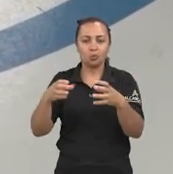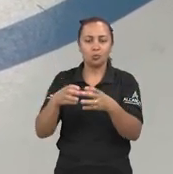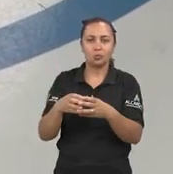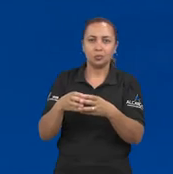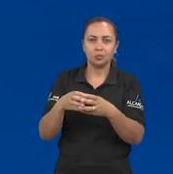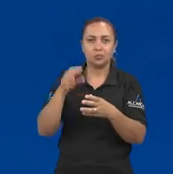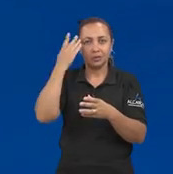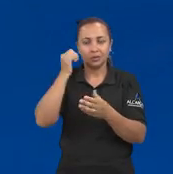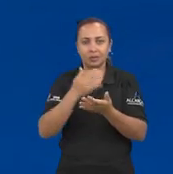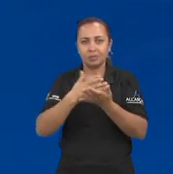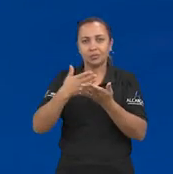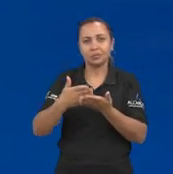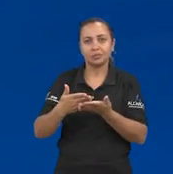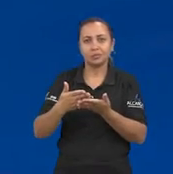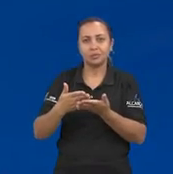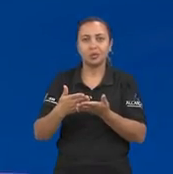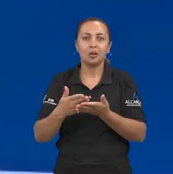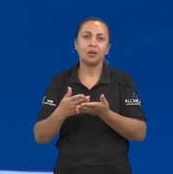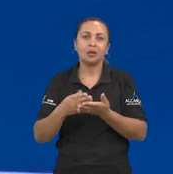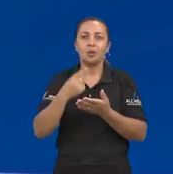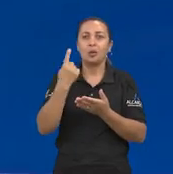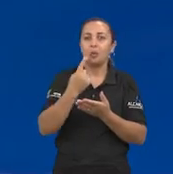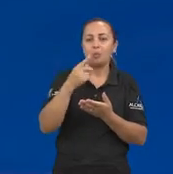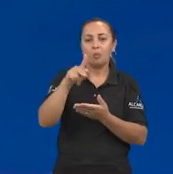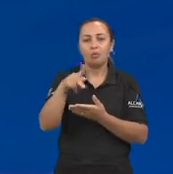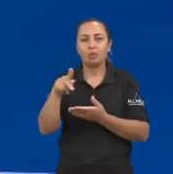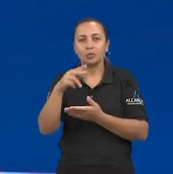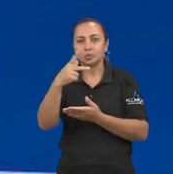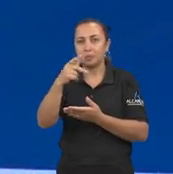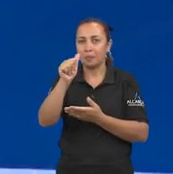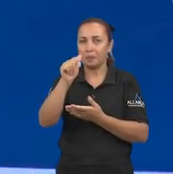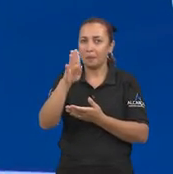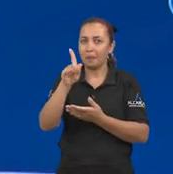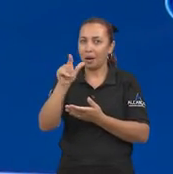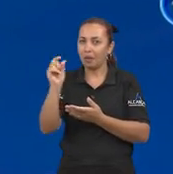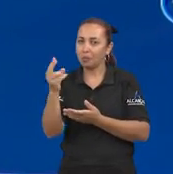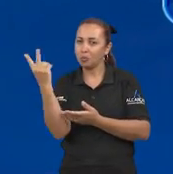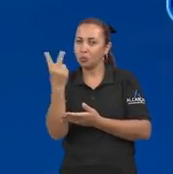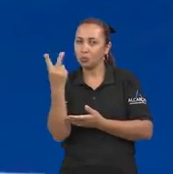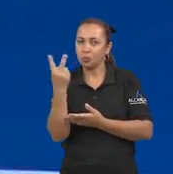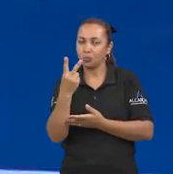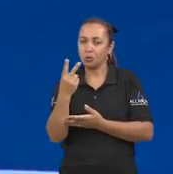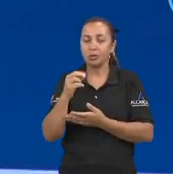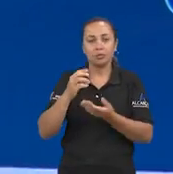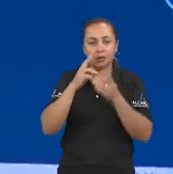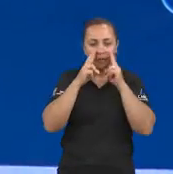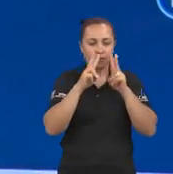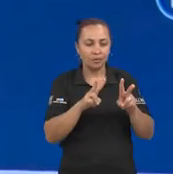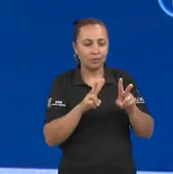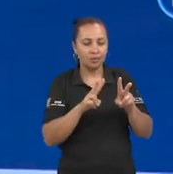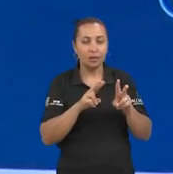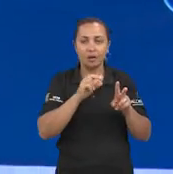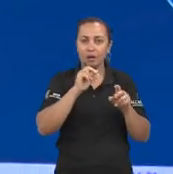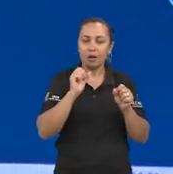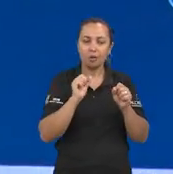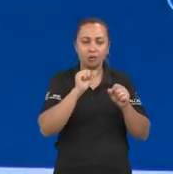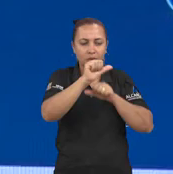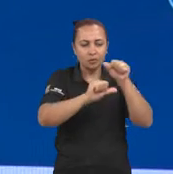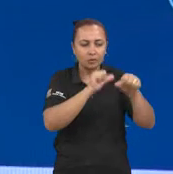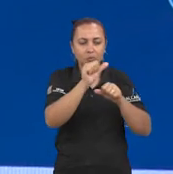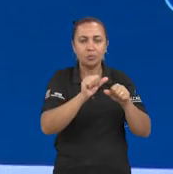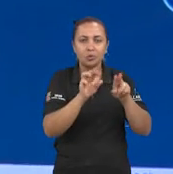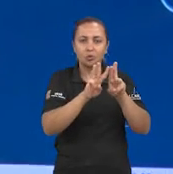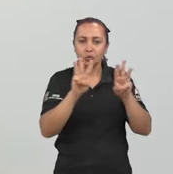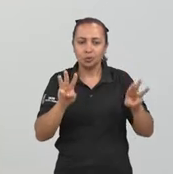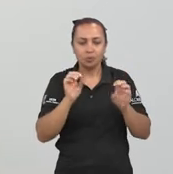é um grupo concebidos inicialmente o Inter o professor Pavão que Visa justamente o desenvolvimento de software educacionais